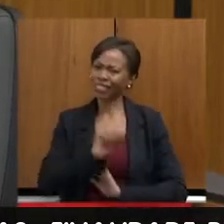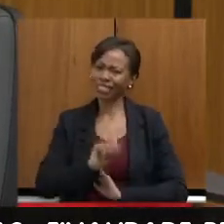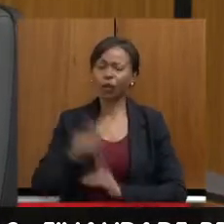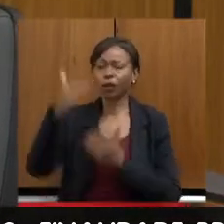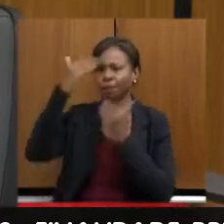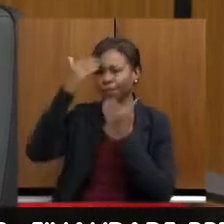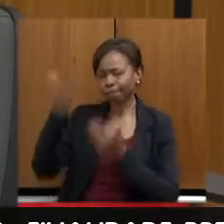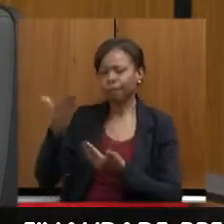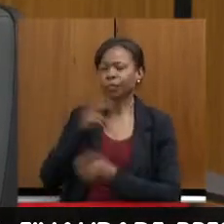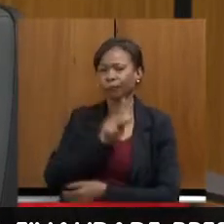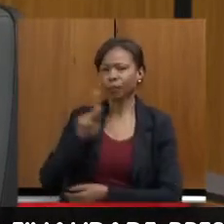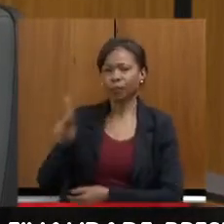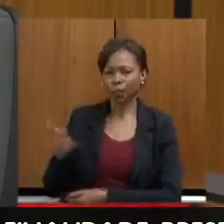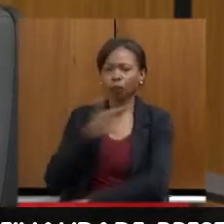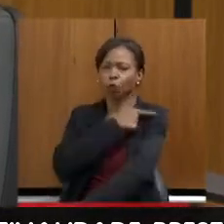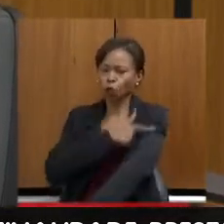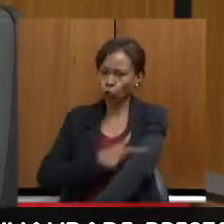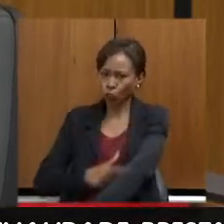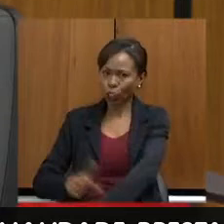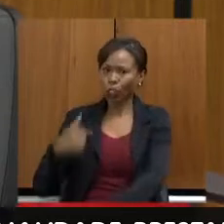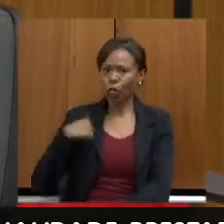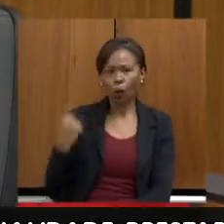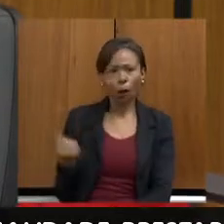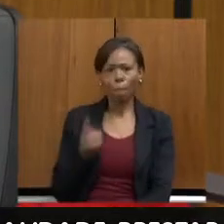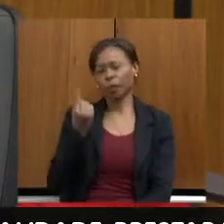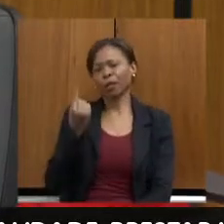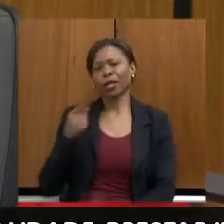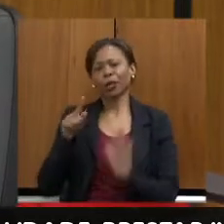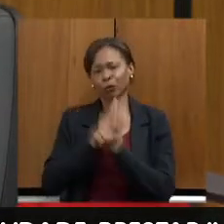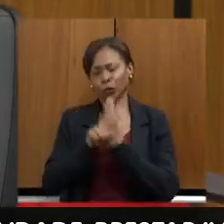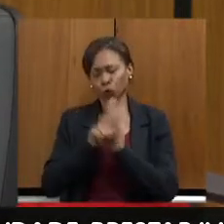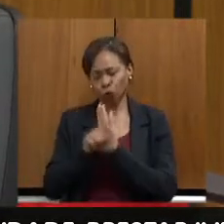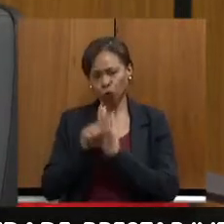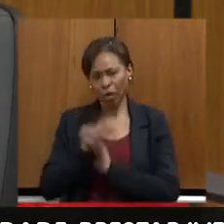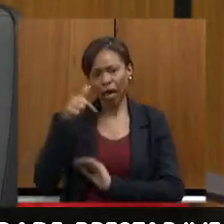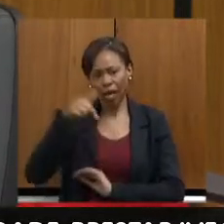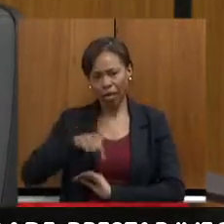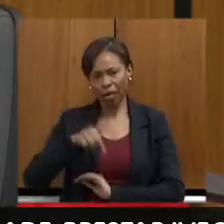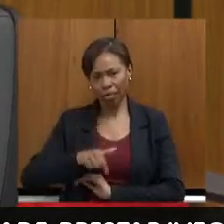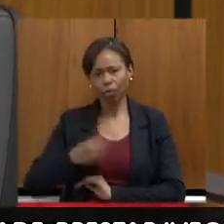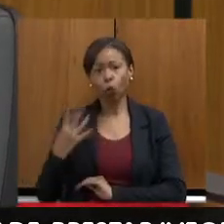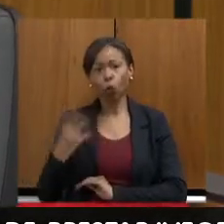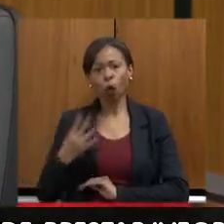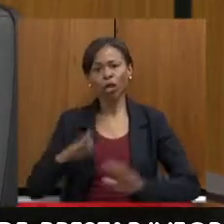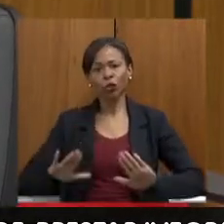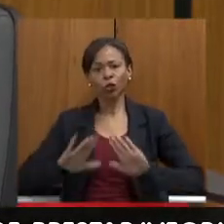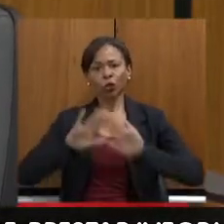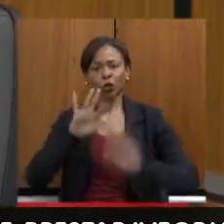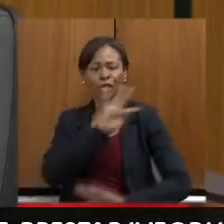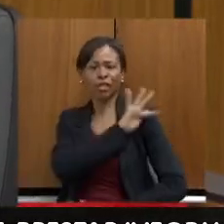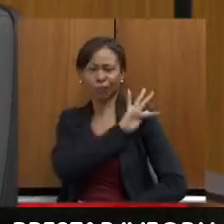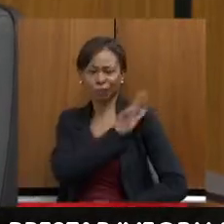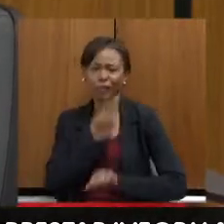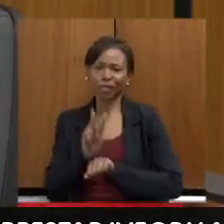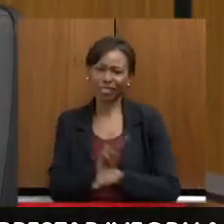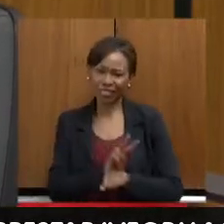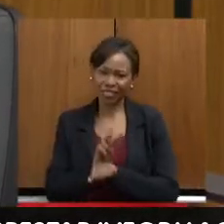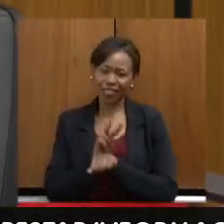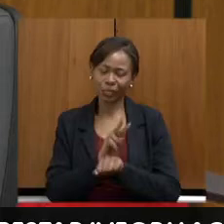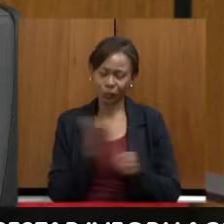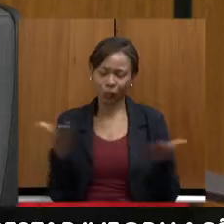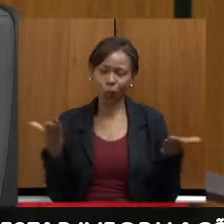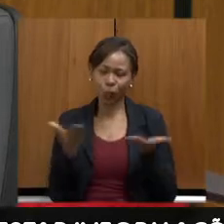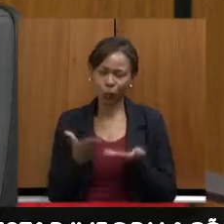presidente pela gentileza de ser a primeira a fazer Os questionamentos aqui no quarto assembleia na quarta atividade da Assembleia